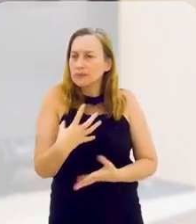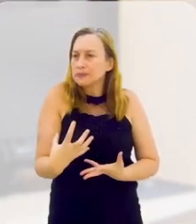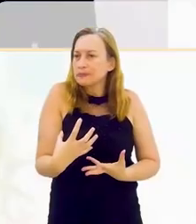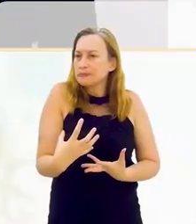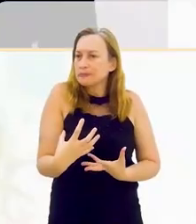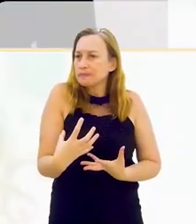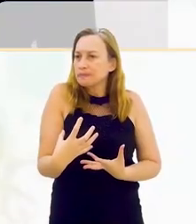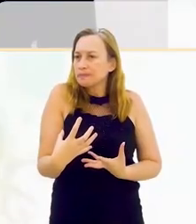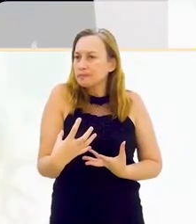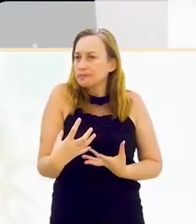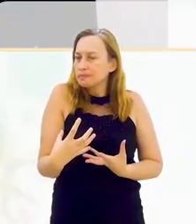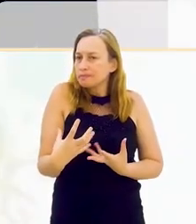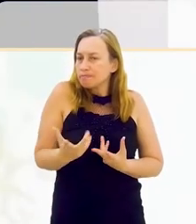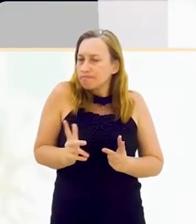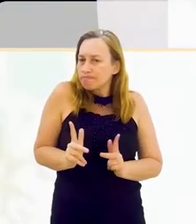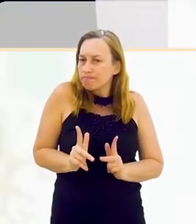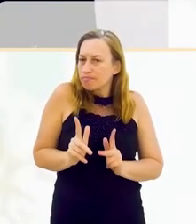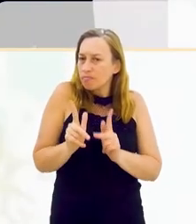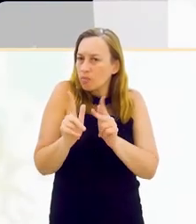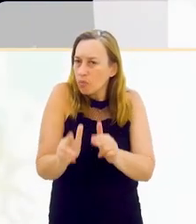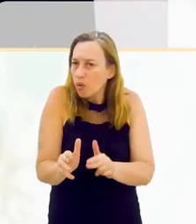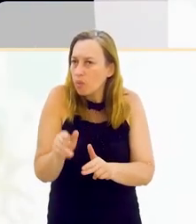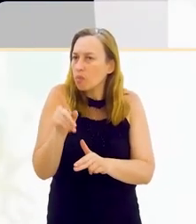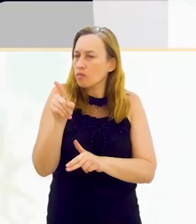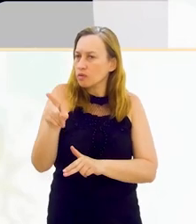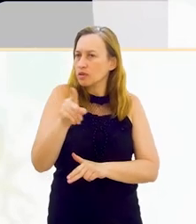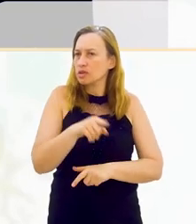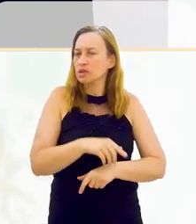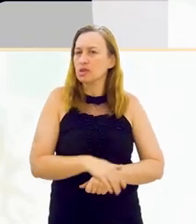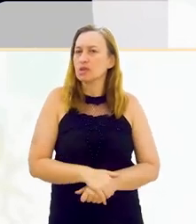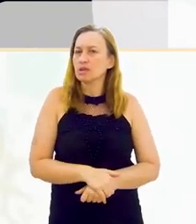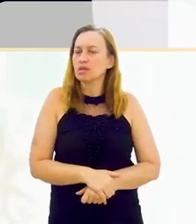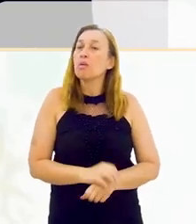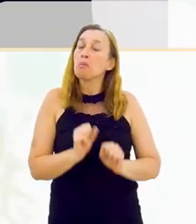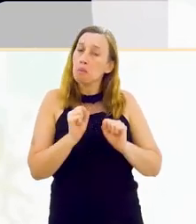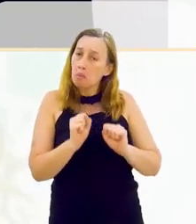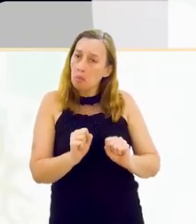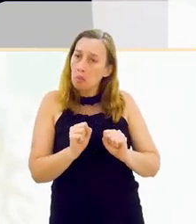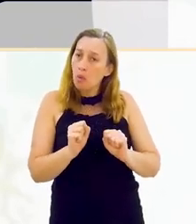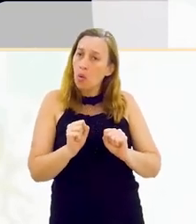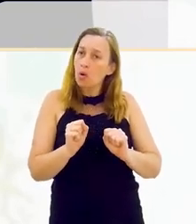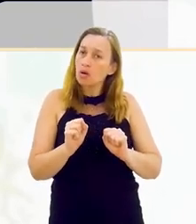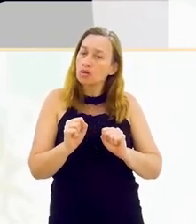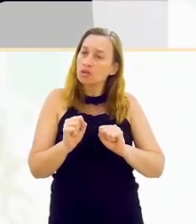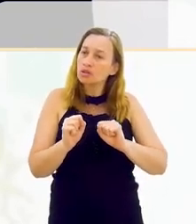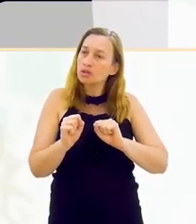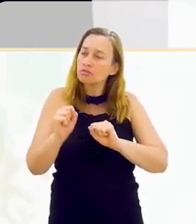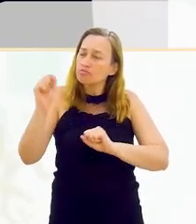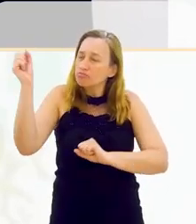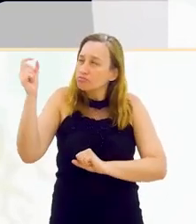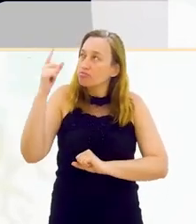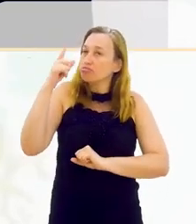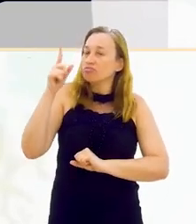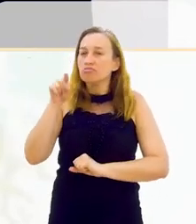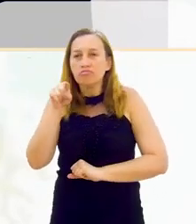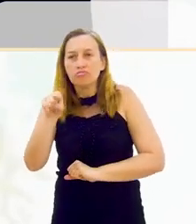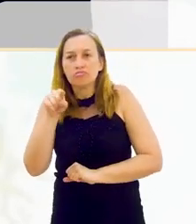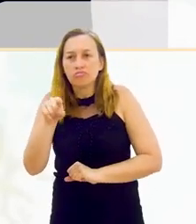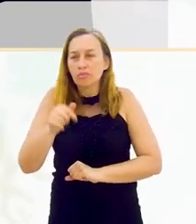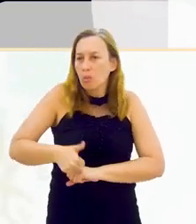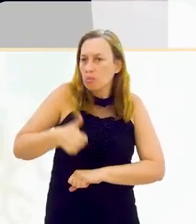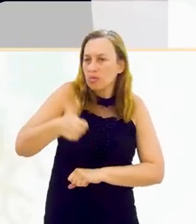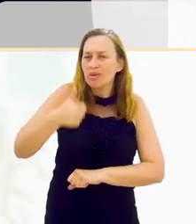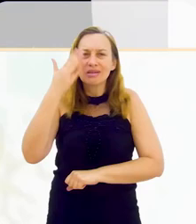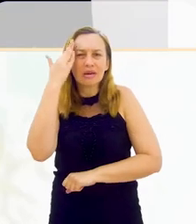sentem, que estão nesse lugar, que ocupam esse lugar, podem se inspirar em você.